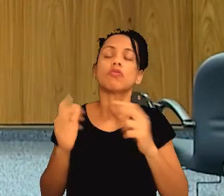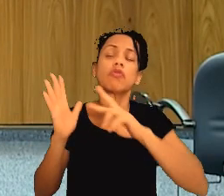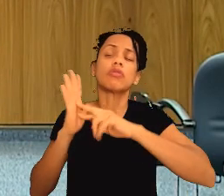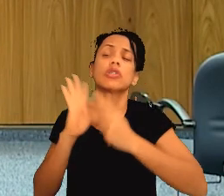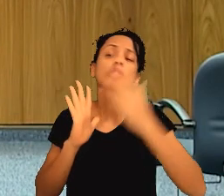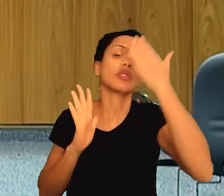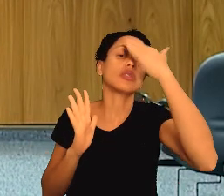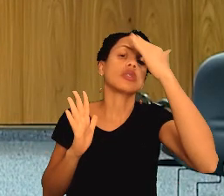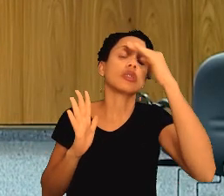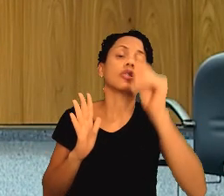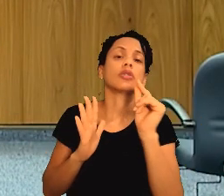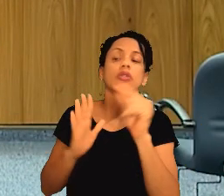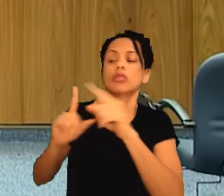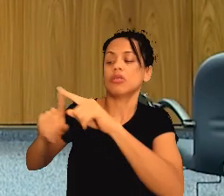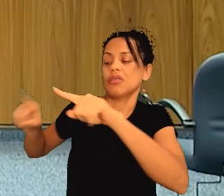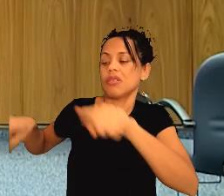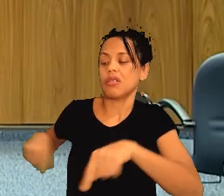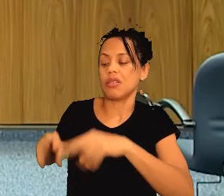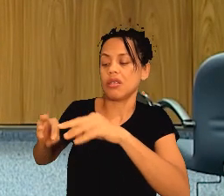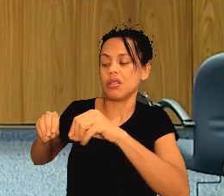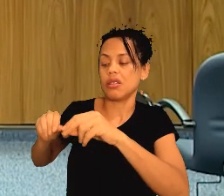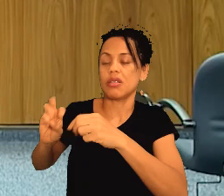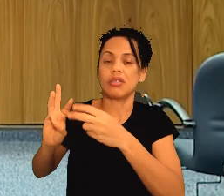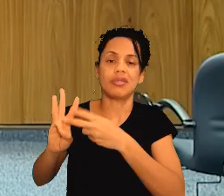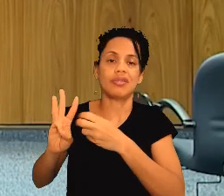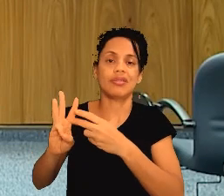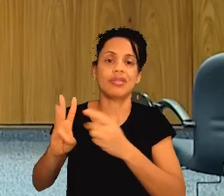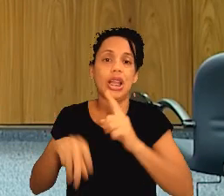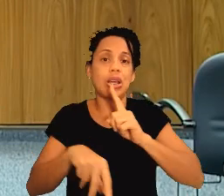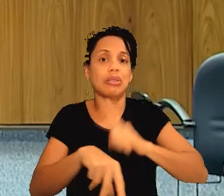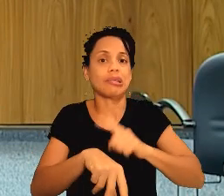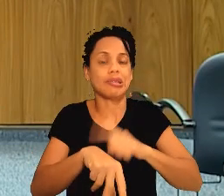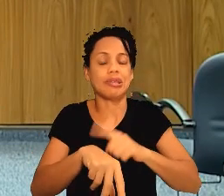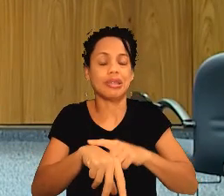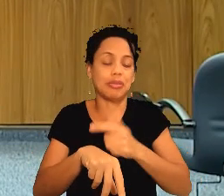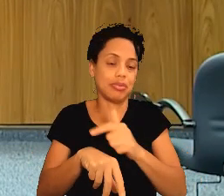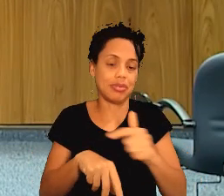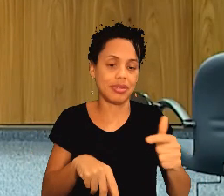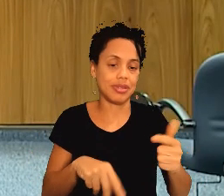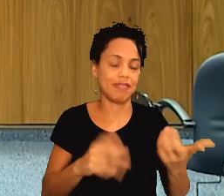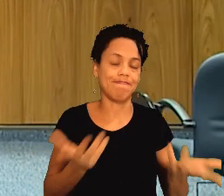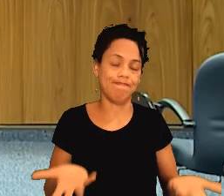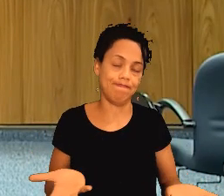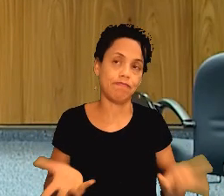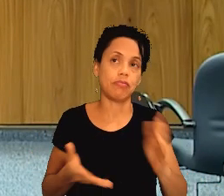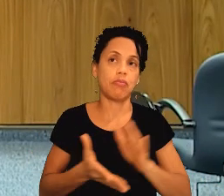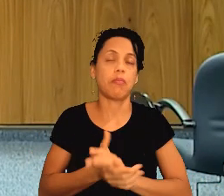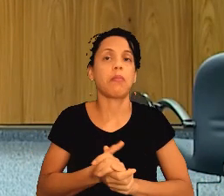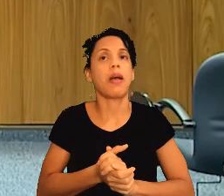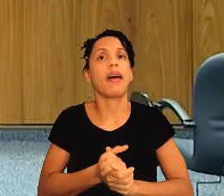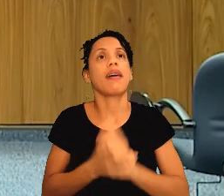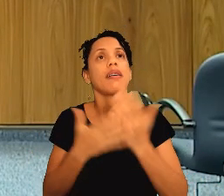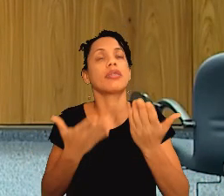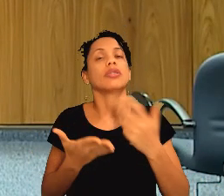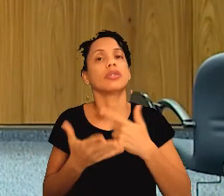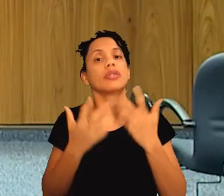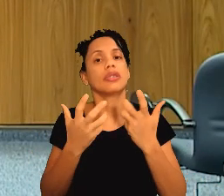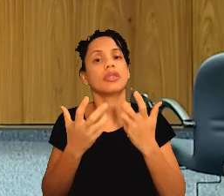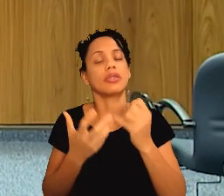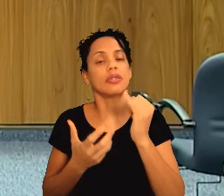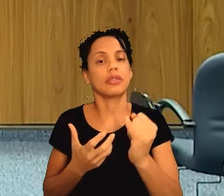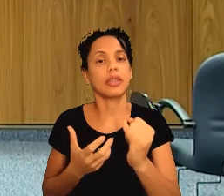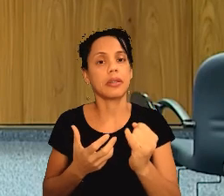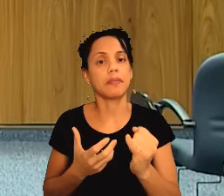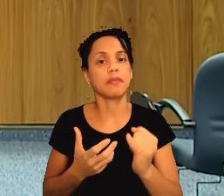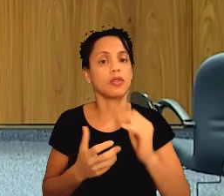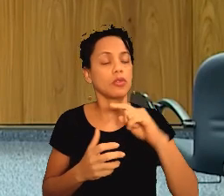se deve entender por terra indígena. Eu não vou ter tempo aqui de entrar nisso, mas o que eu queria dizer